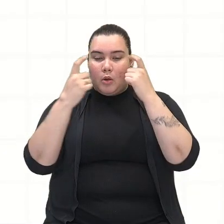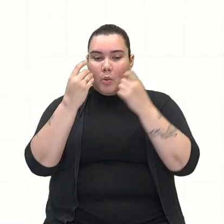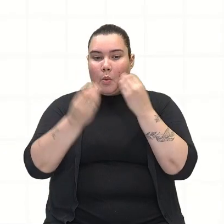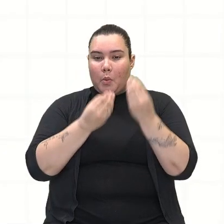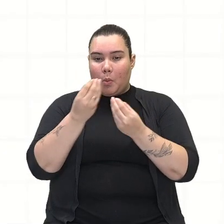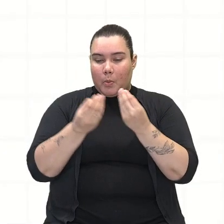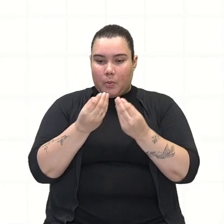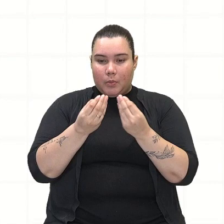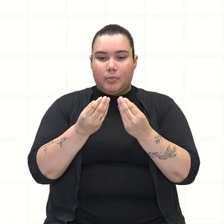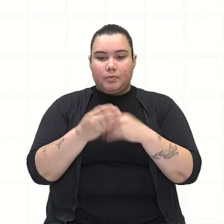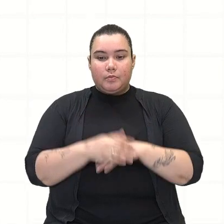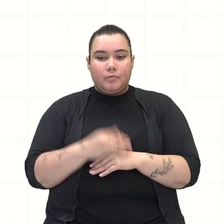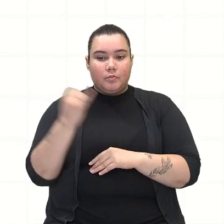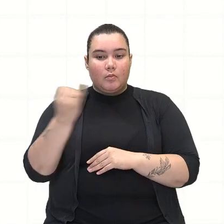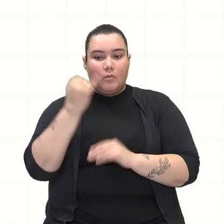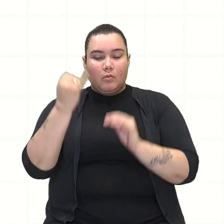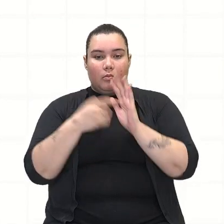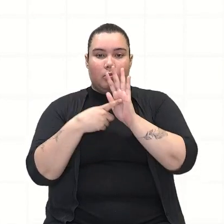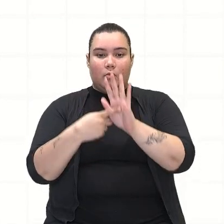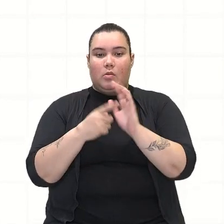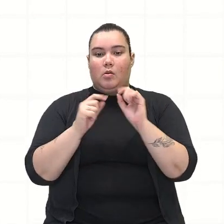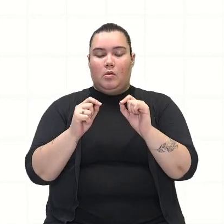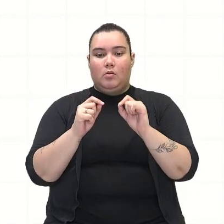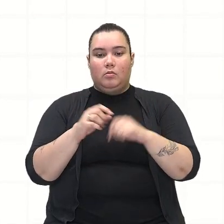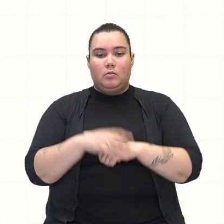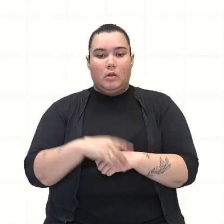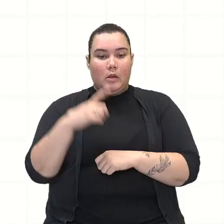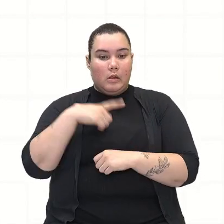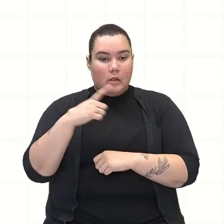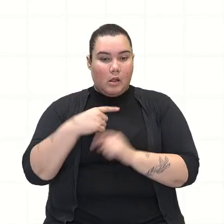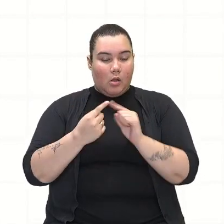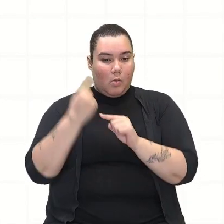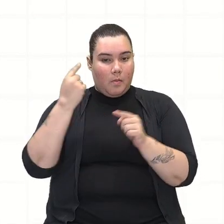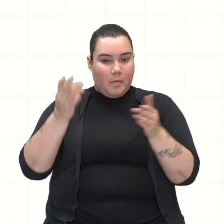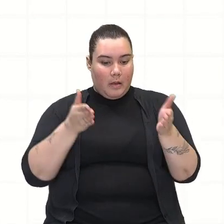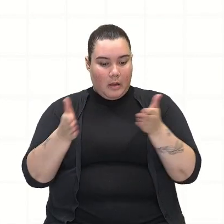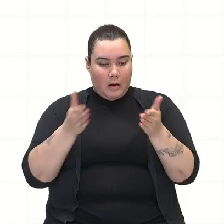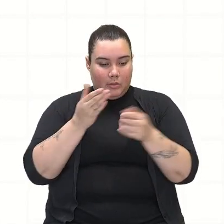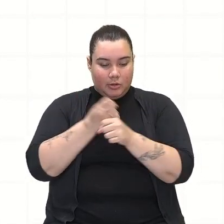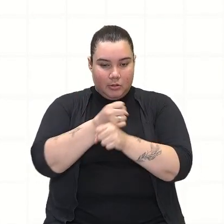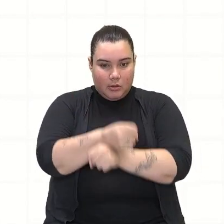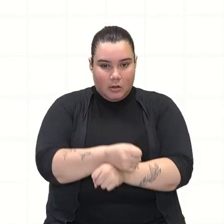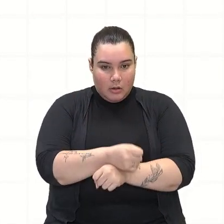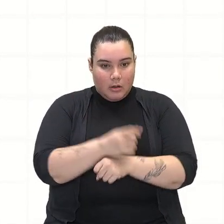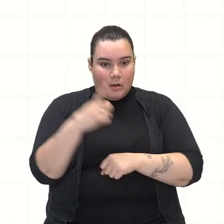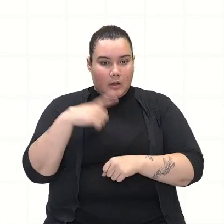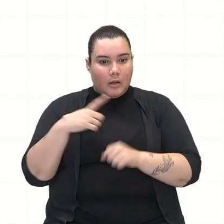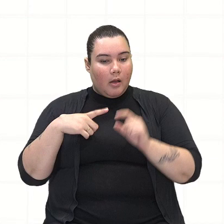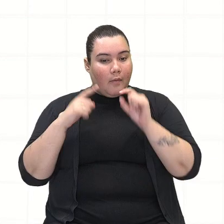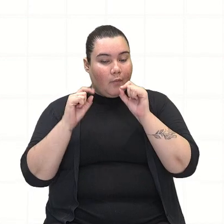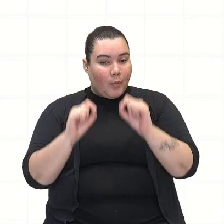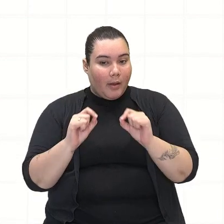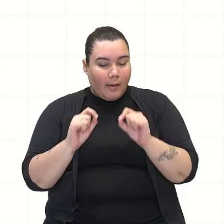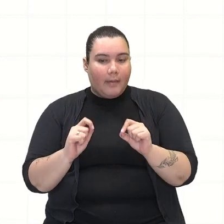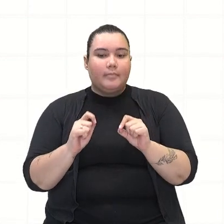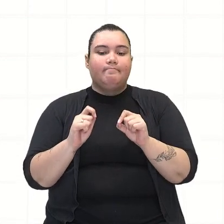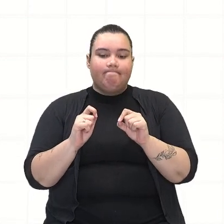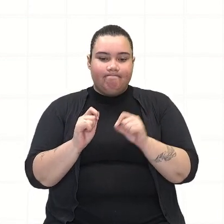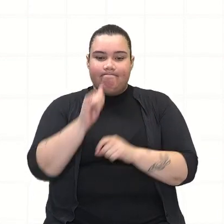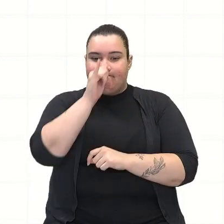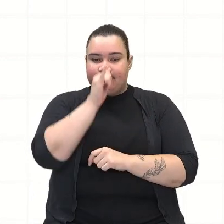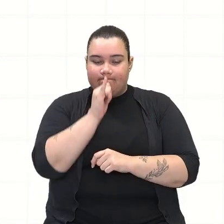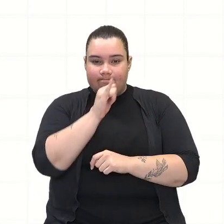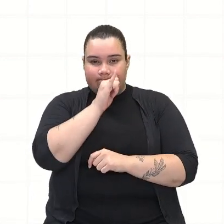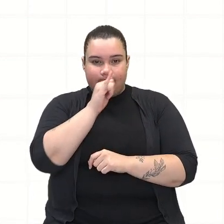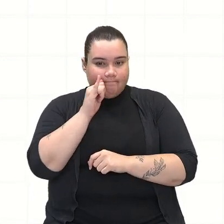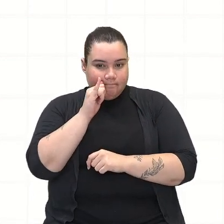É importante a gente destacar que enquanto houve escravidão, houve resistência. E essa resistência